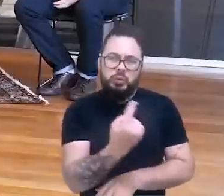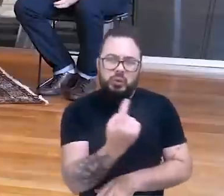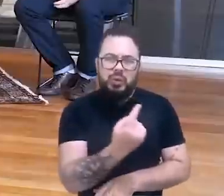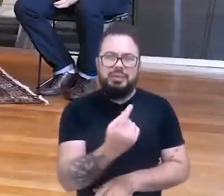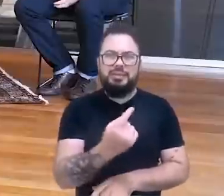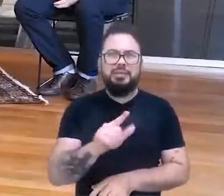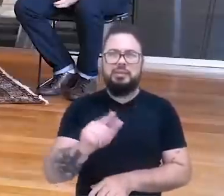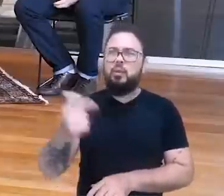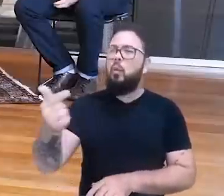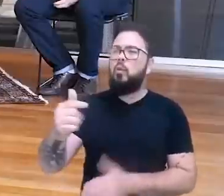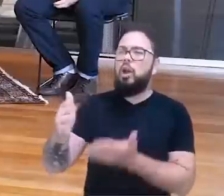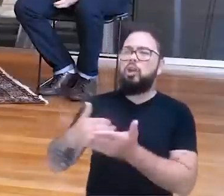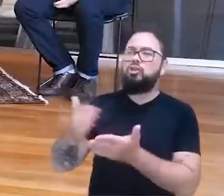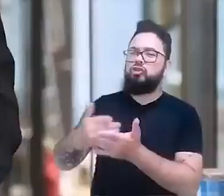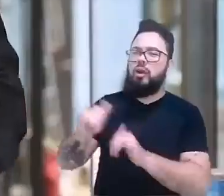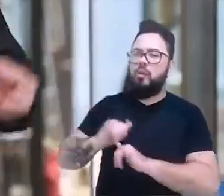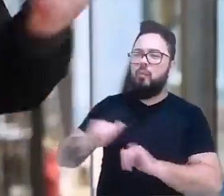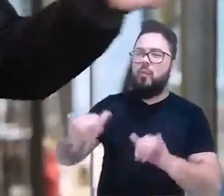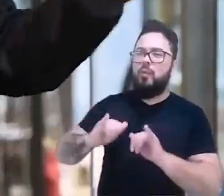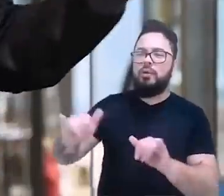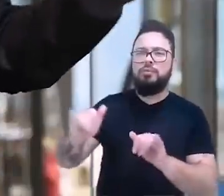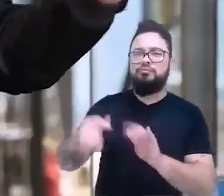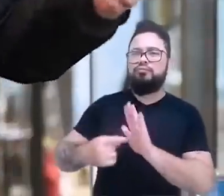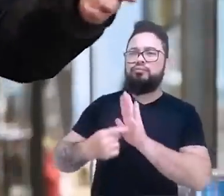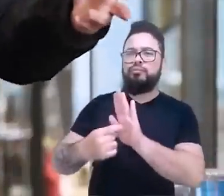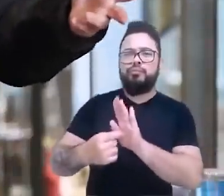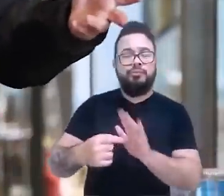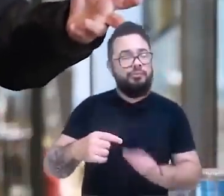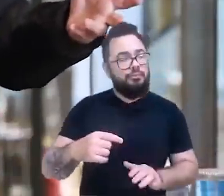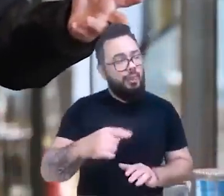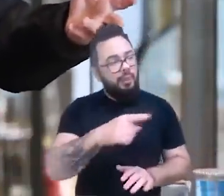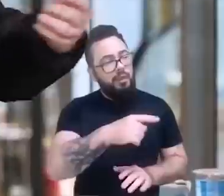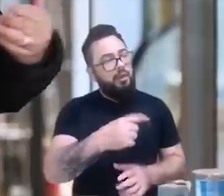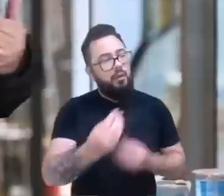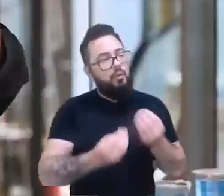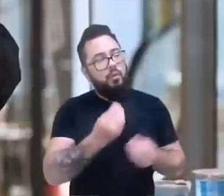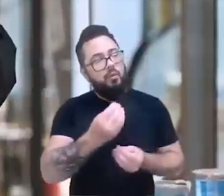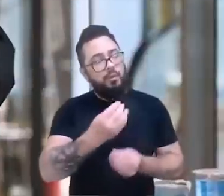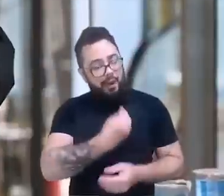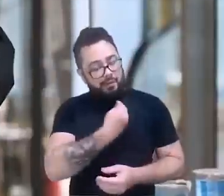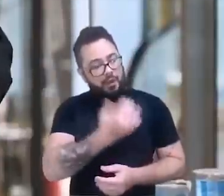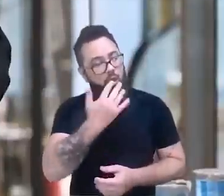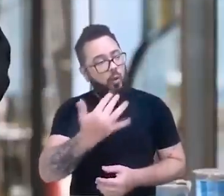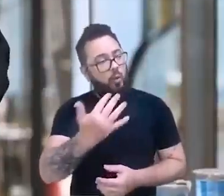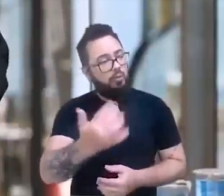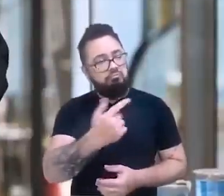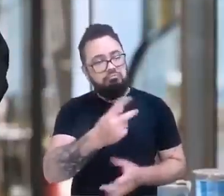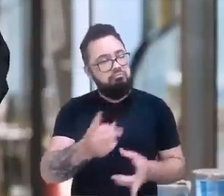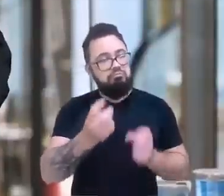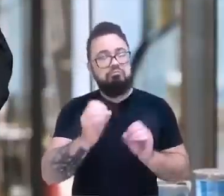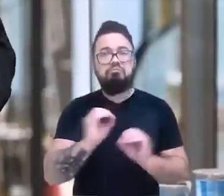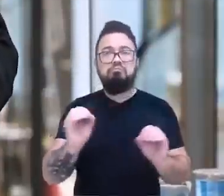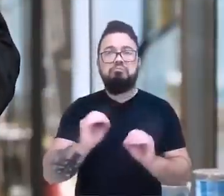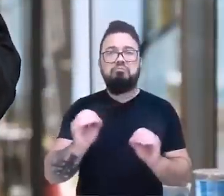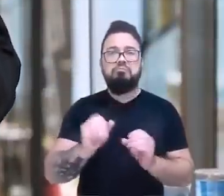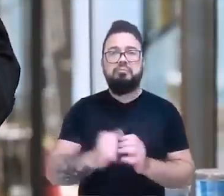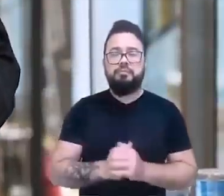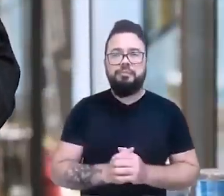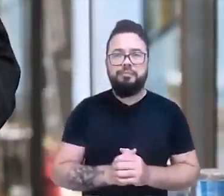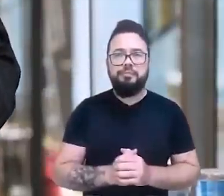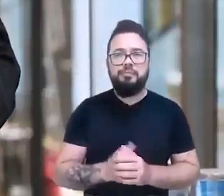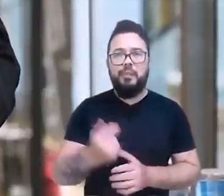Tons de Cinza segue mostrar as cores para essa mulher e eu lá no meu quartinho com meu radinho